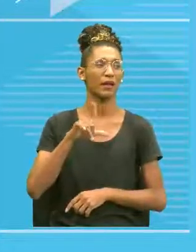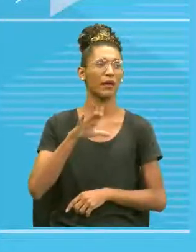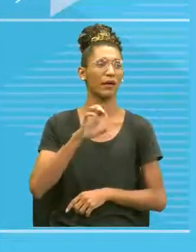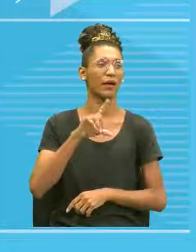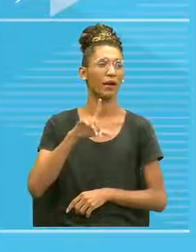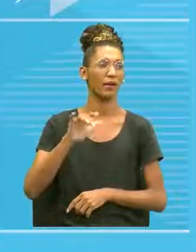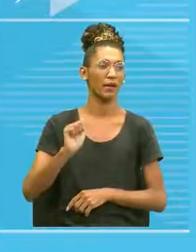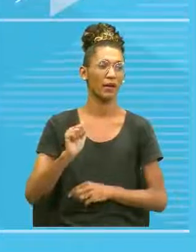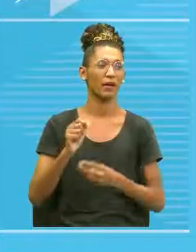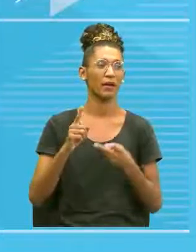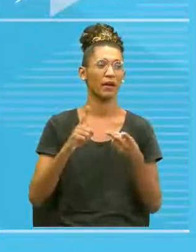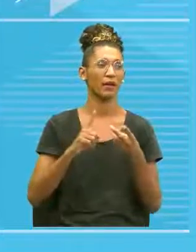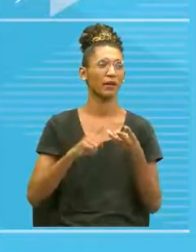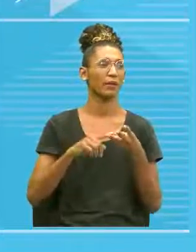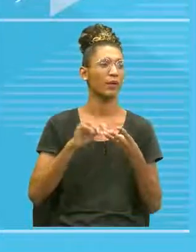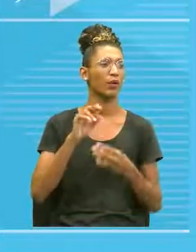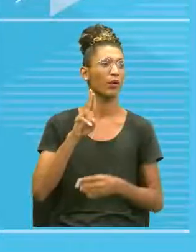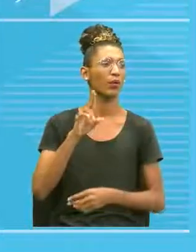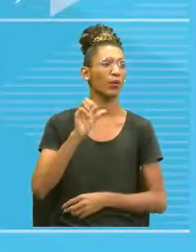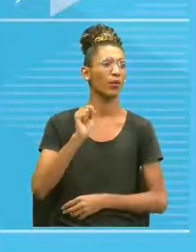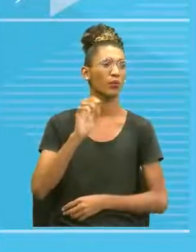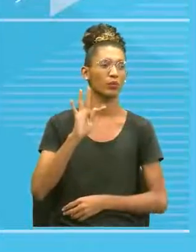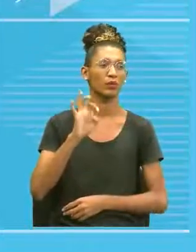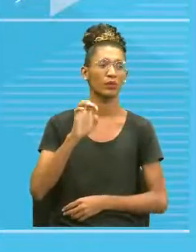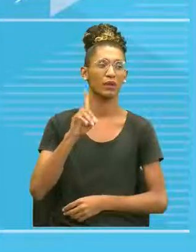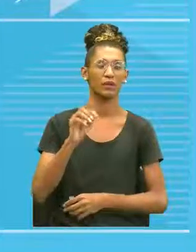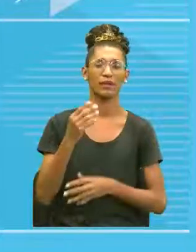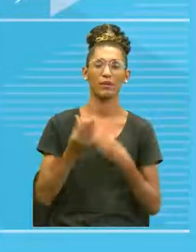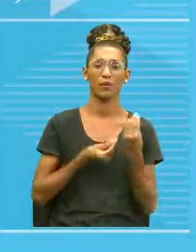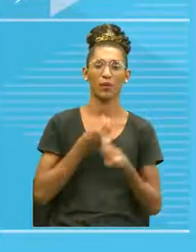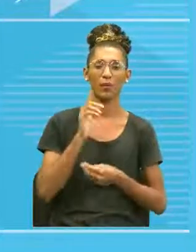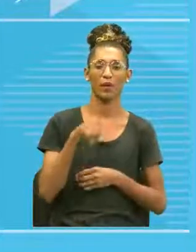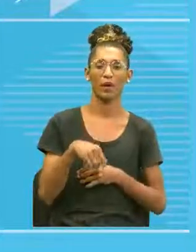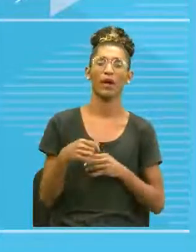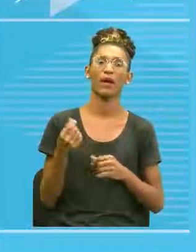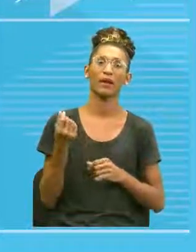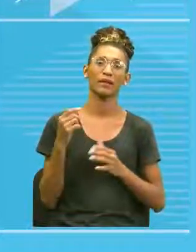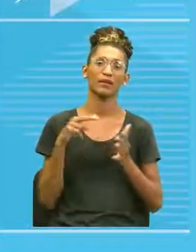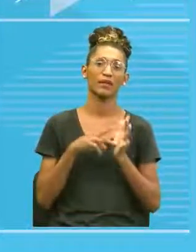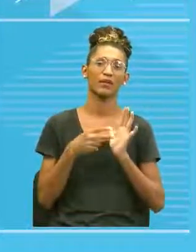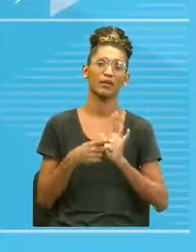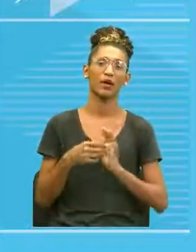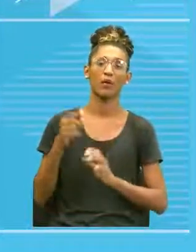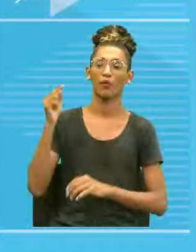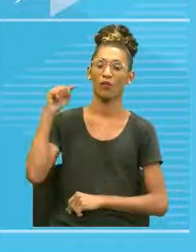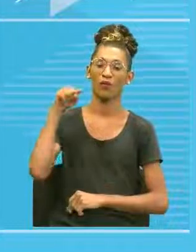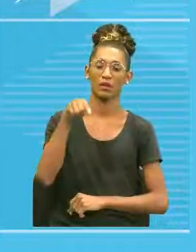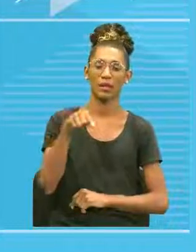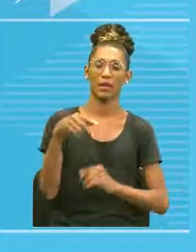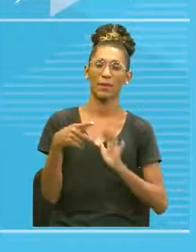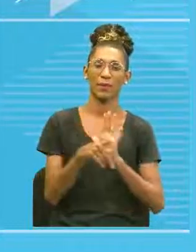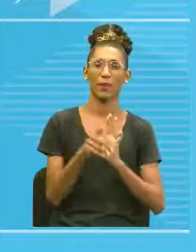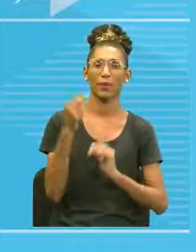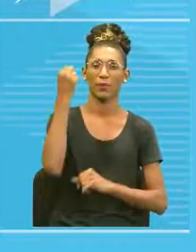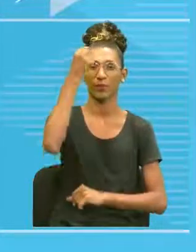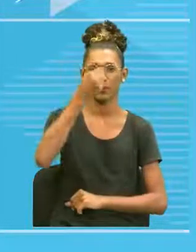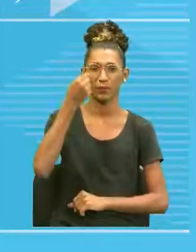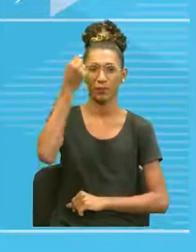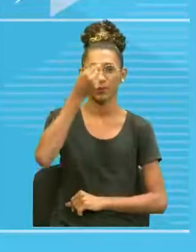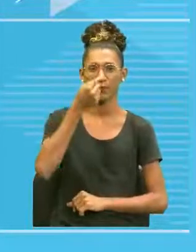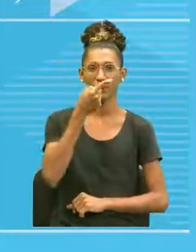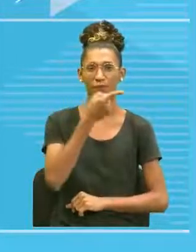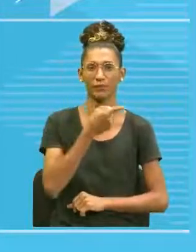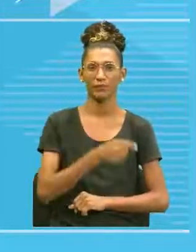vamos lembrar que esse os ter é o você do espanhol né Ele é dia uns te